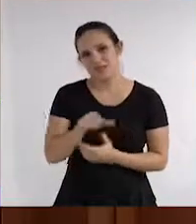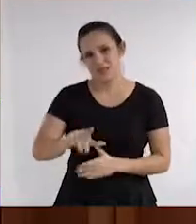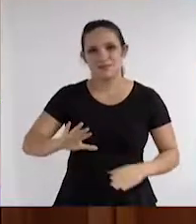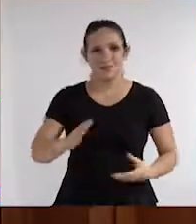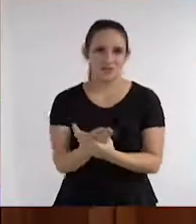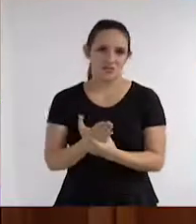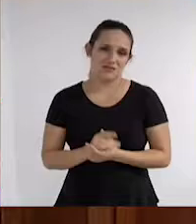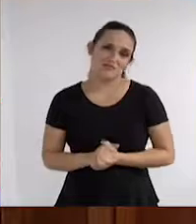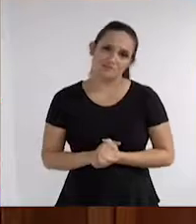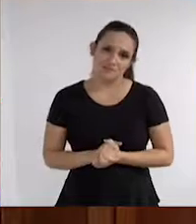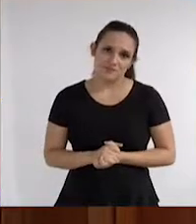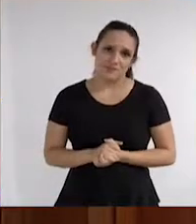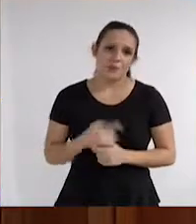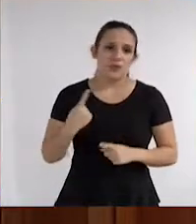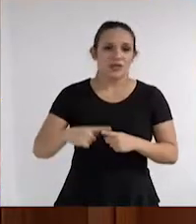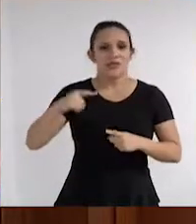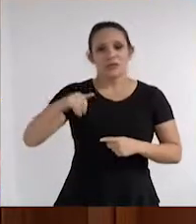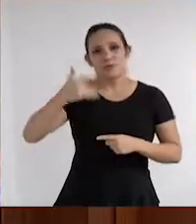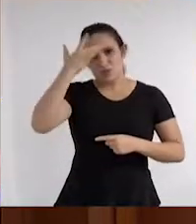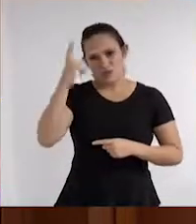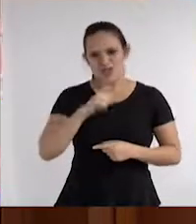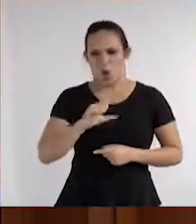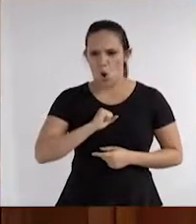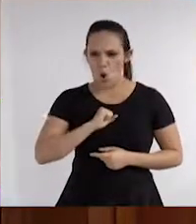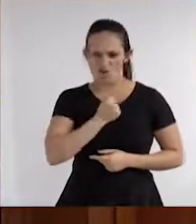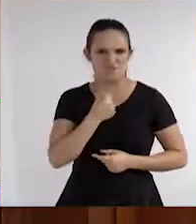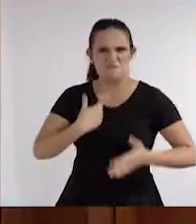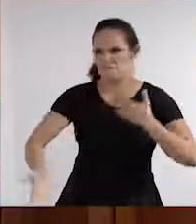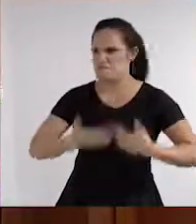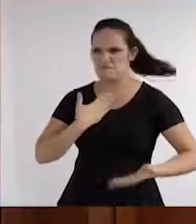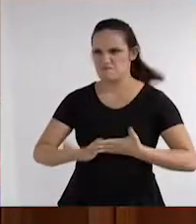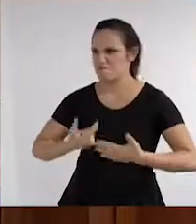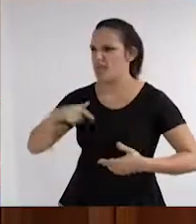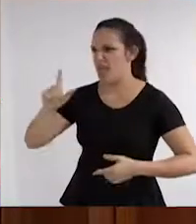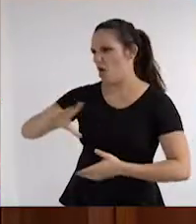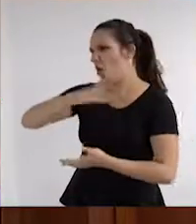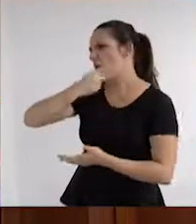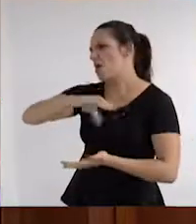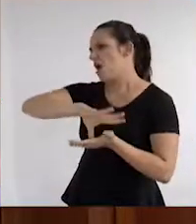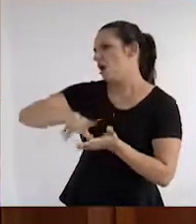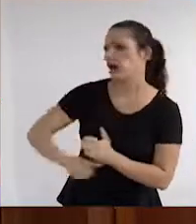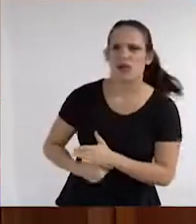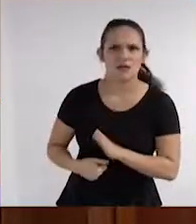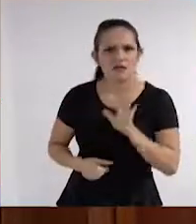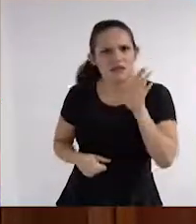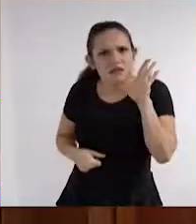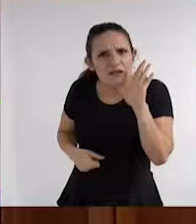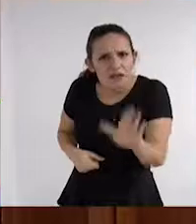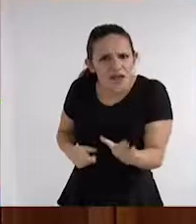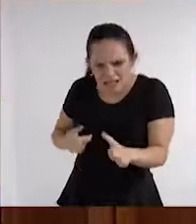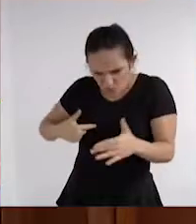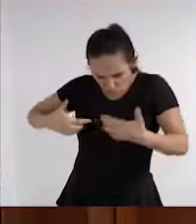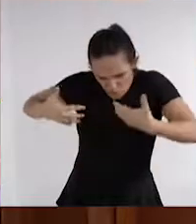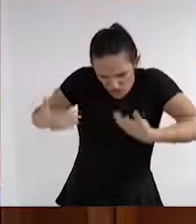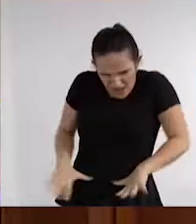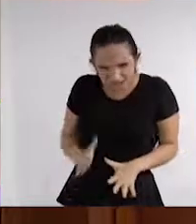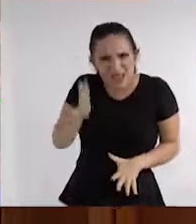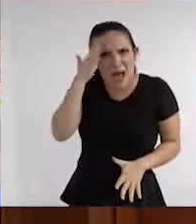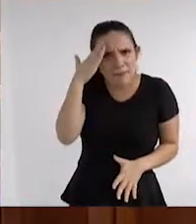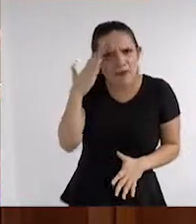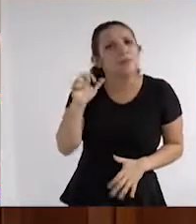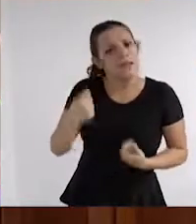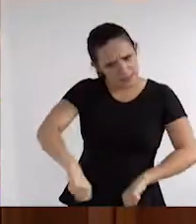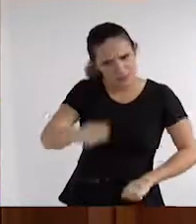os que estão motivados pelo ódio, não quero saber, é ladrão. Mas como que é esse negócio? Não quero saber, é ladrão? Tem